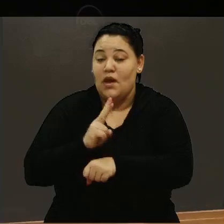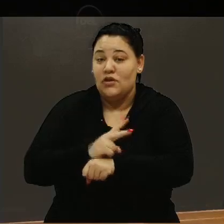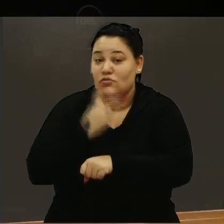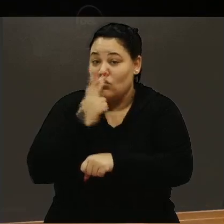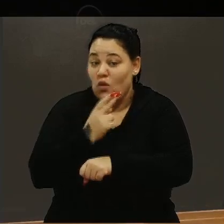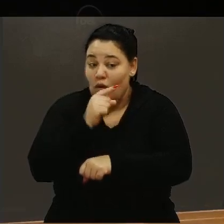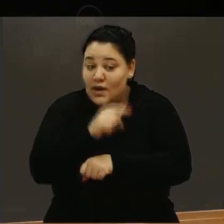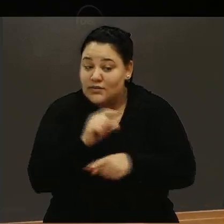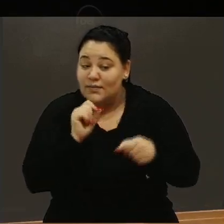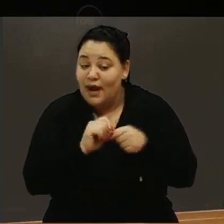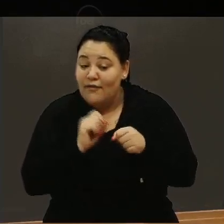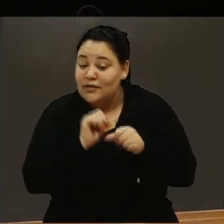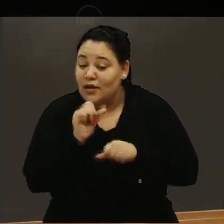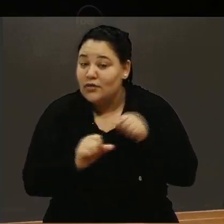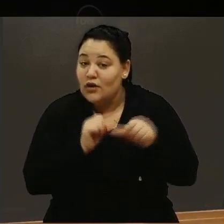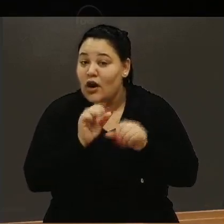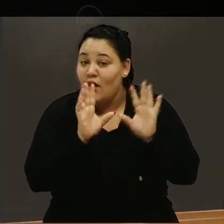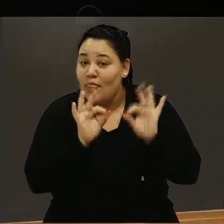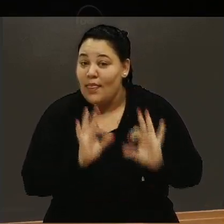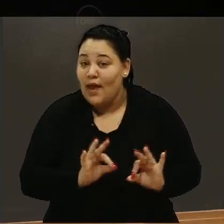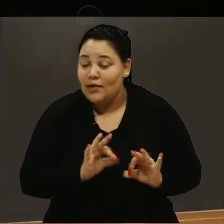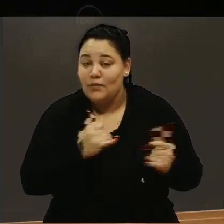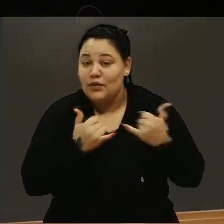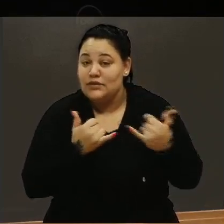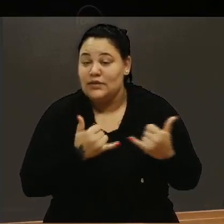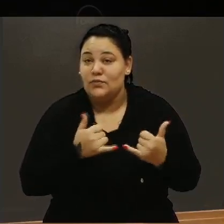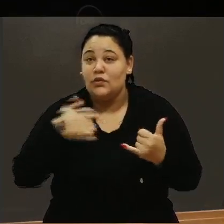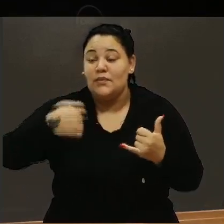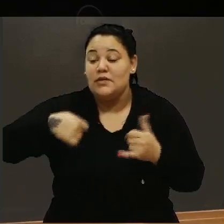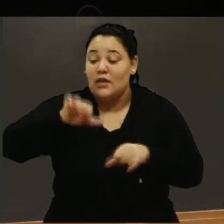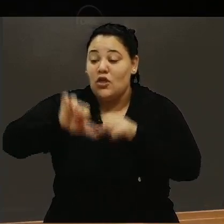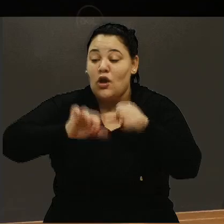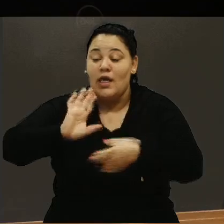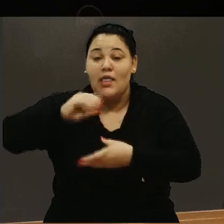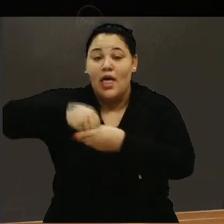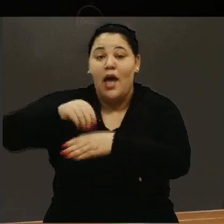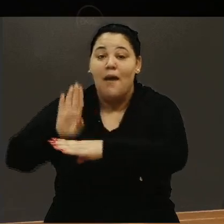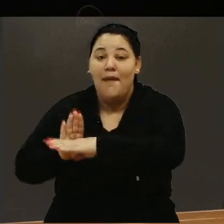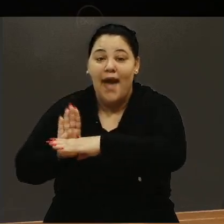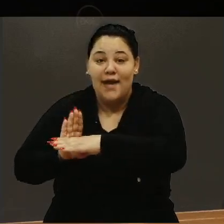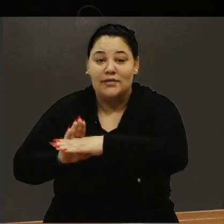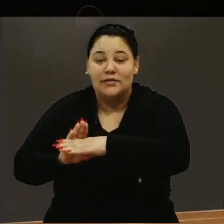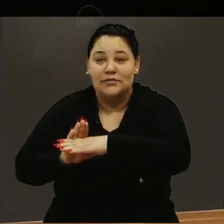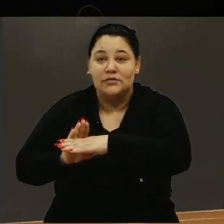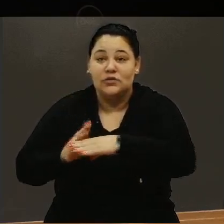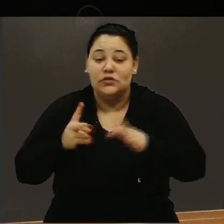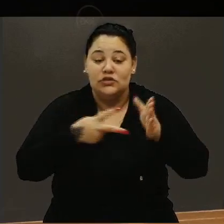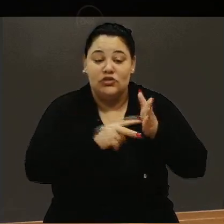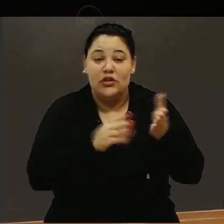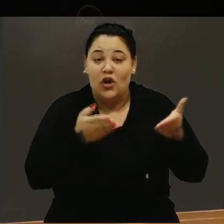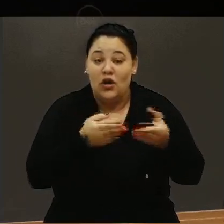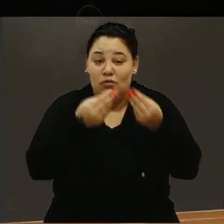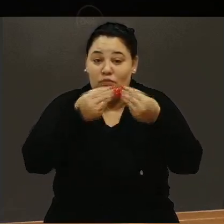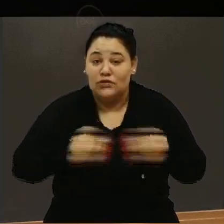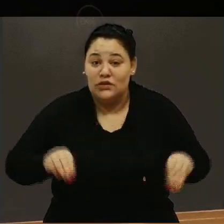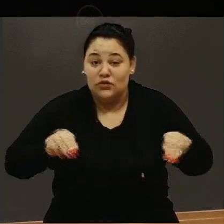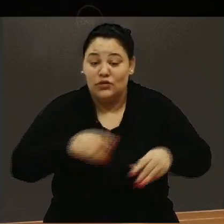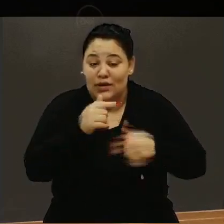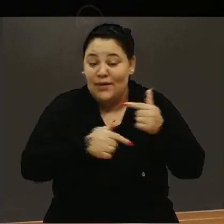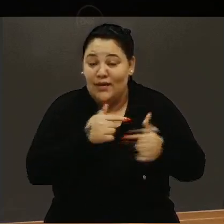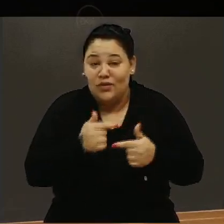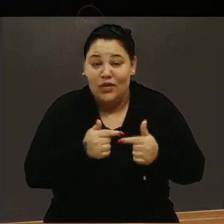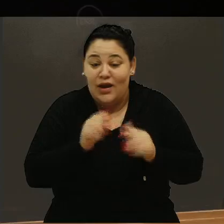promover as alterações necessárias na Maesa. Os sindicatos aguardam o Museu do Trabalhador, a comunidade aguarda o prédio para ter